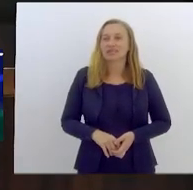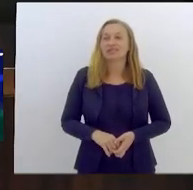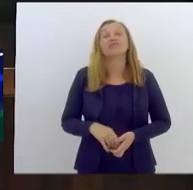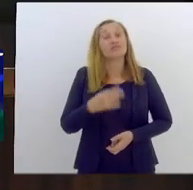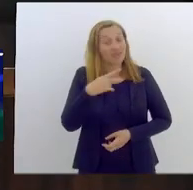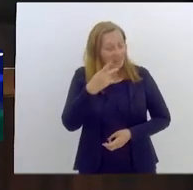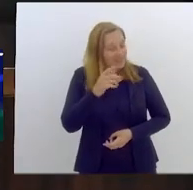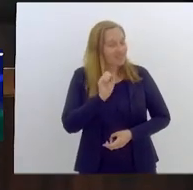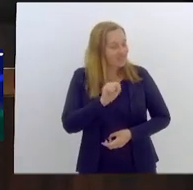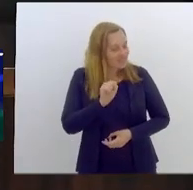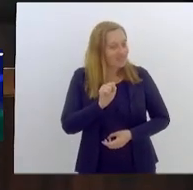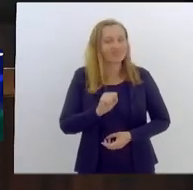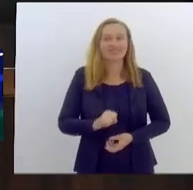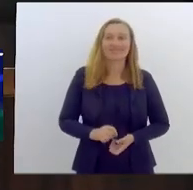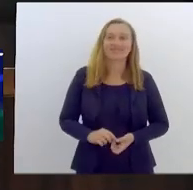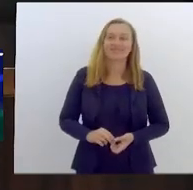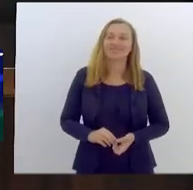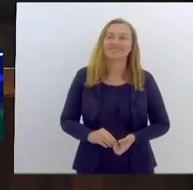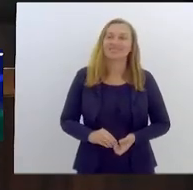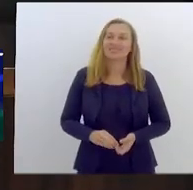Falei, sim.